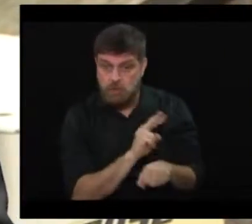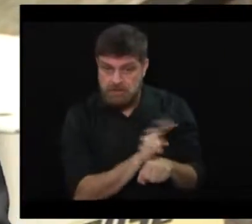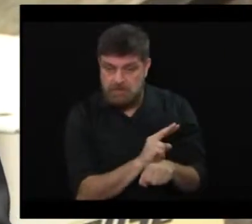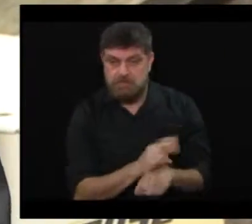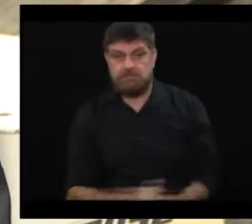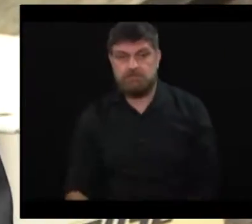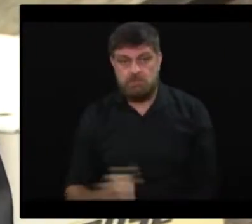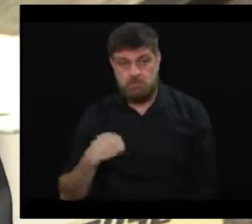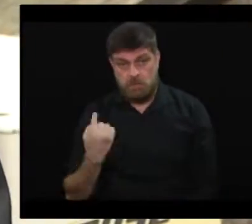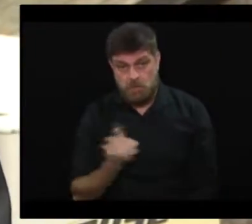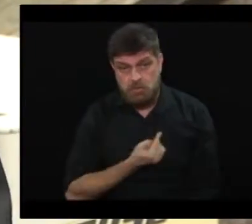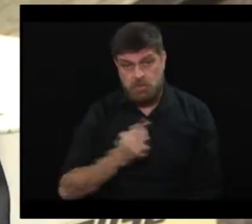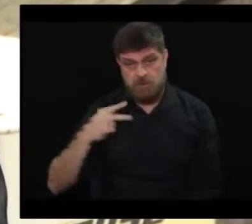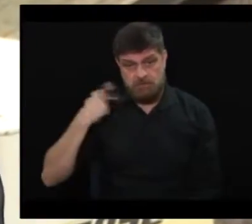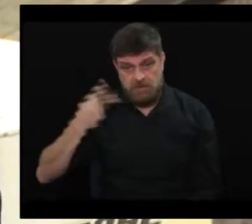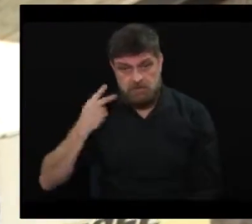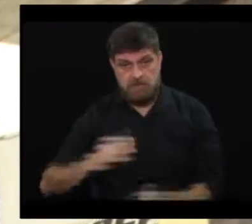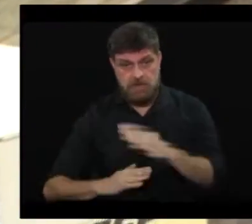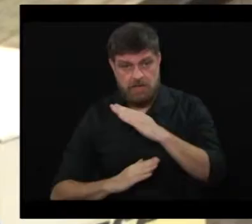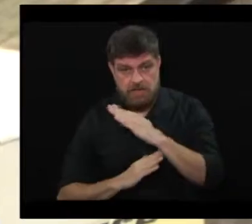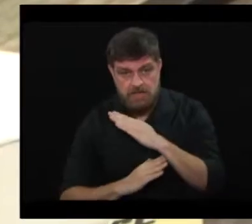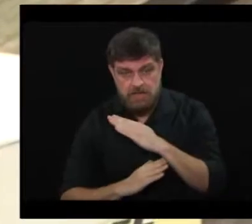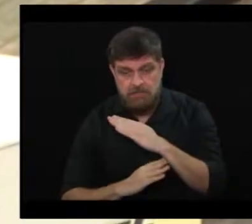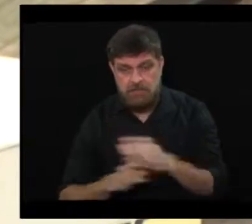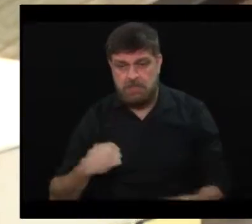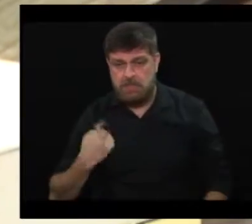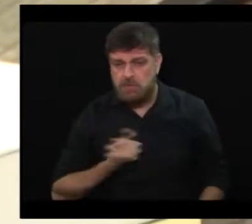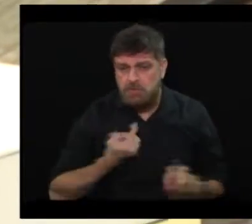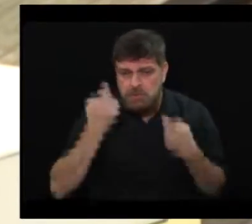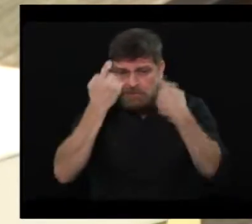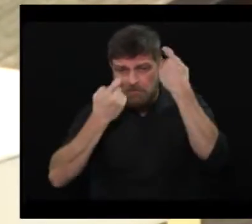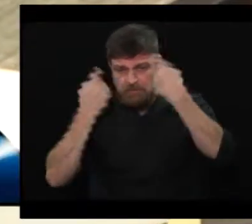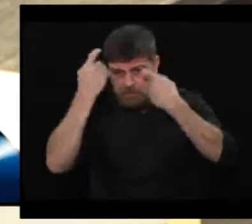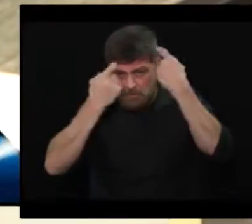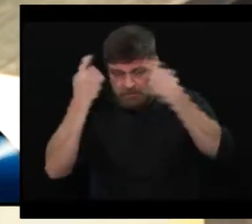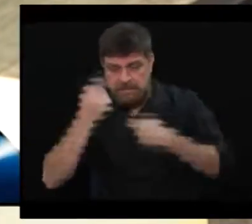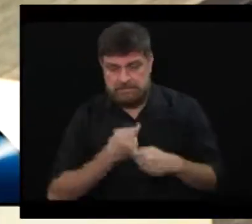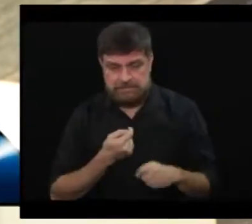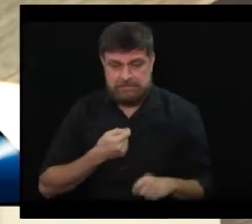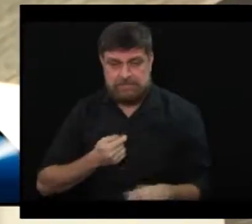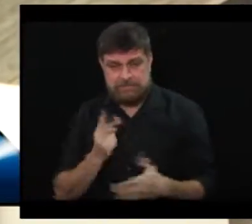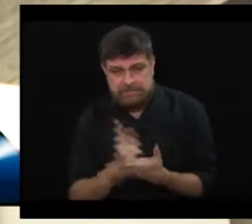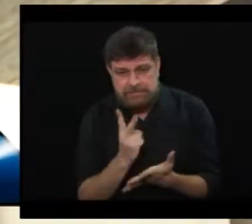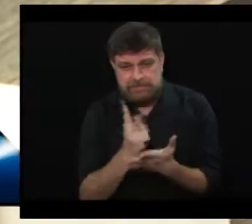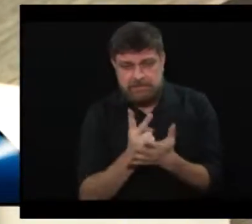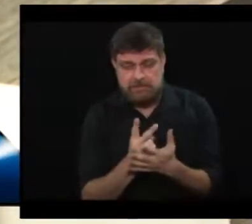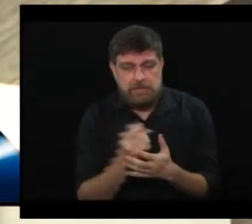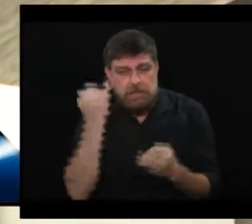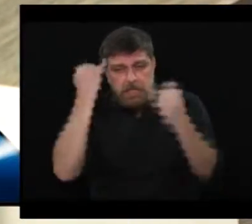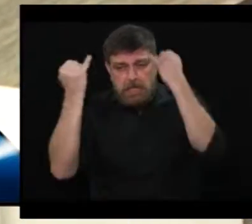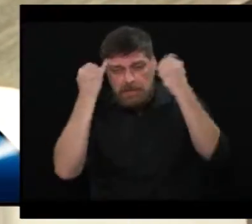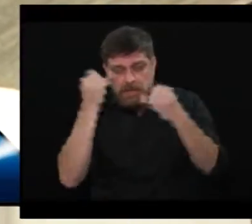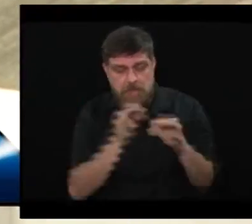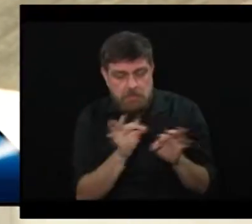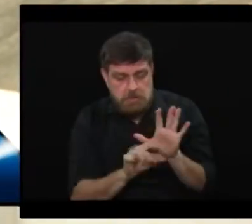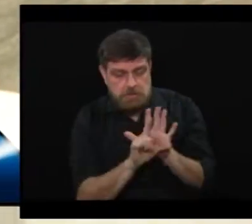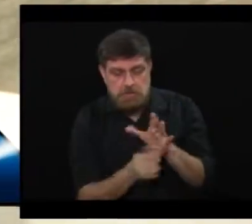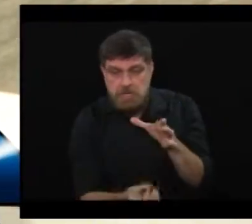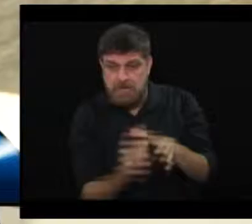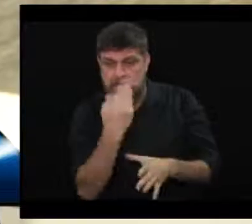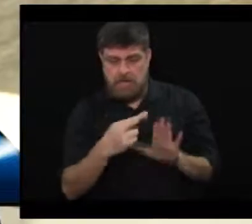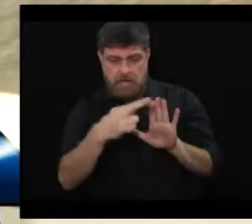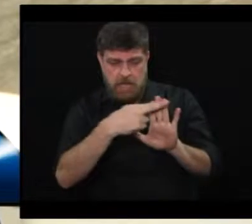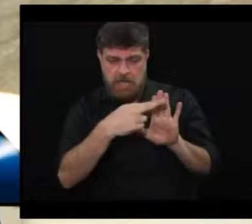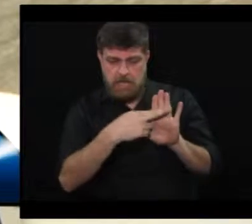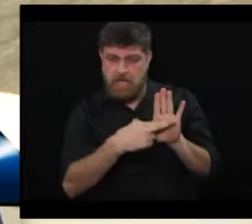Nós, vereadores e a Câmara, que ficamos preocupados em criar leis e também normas